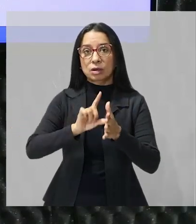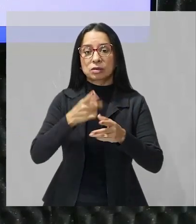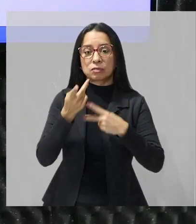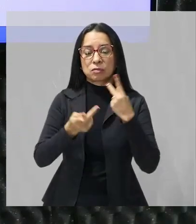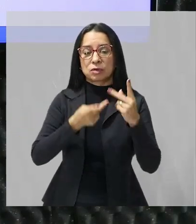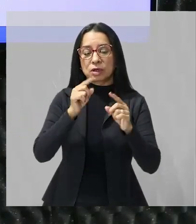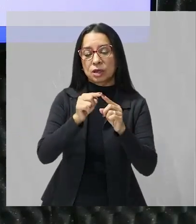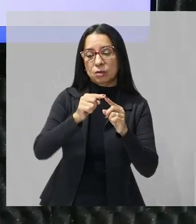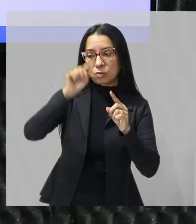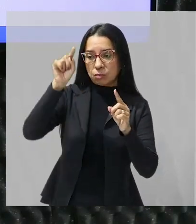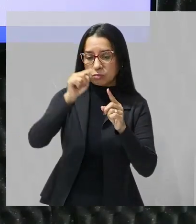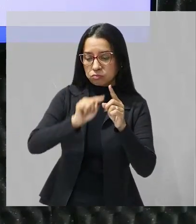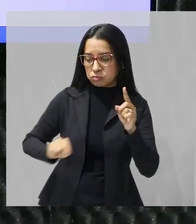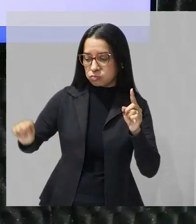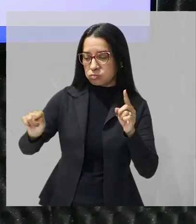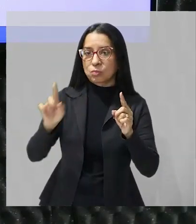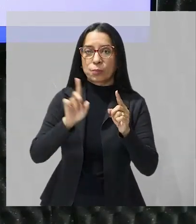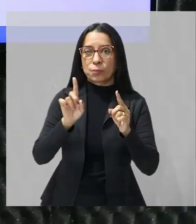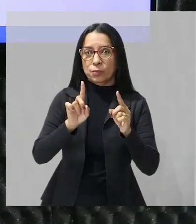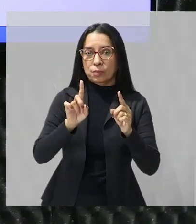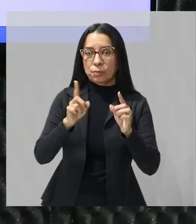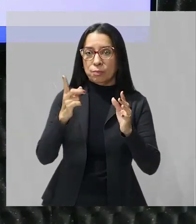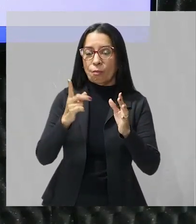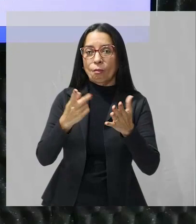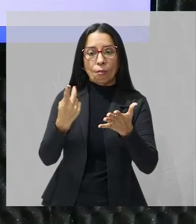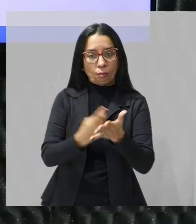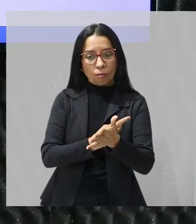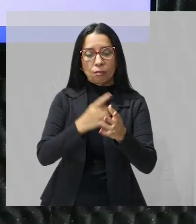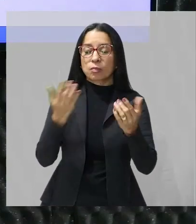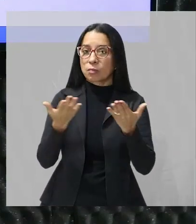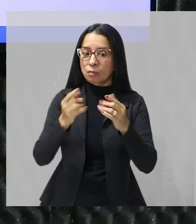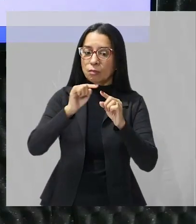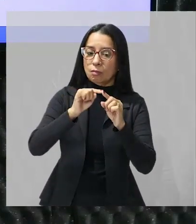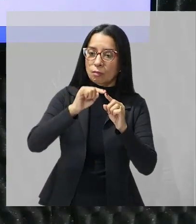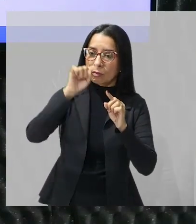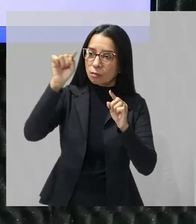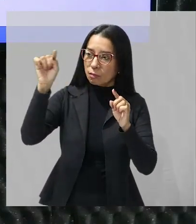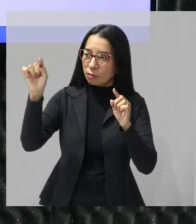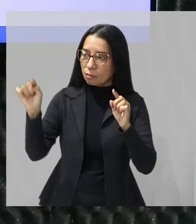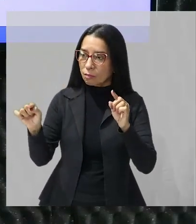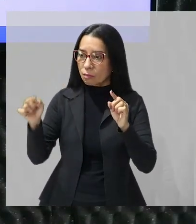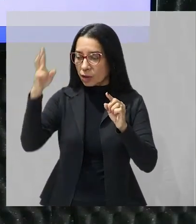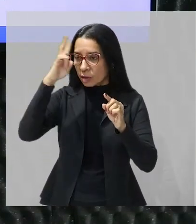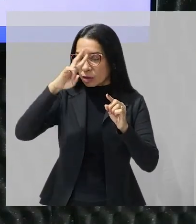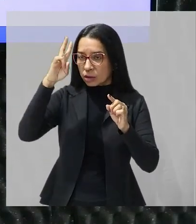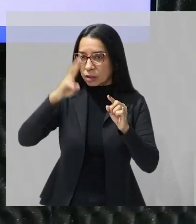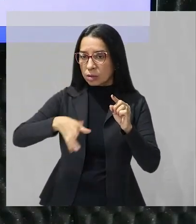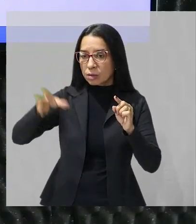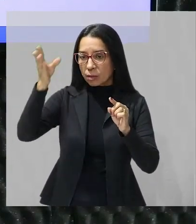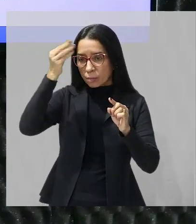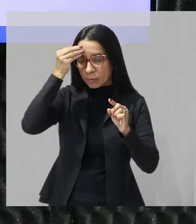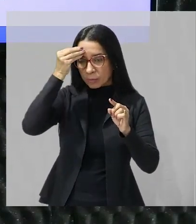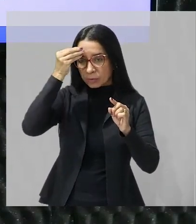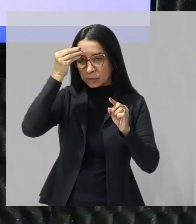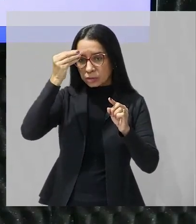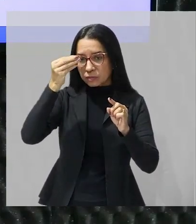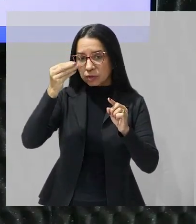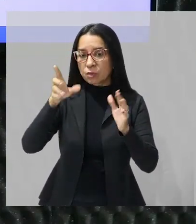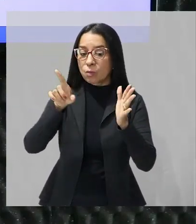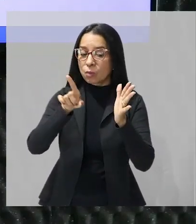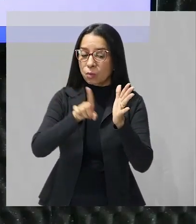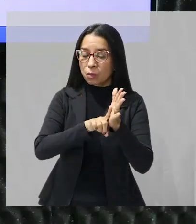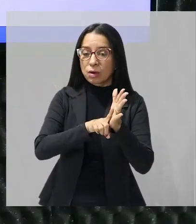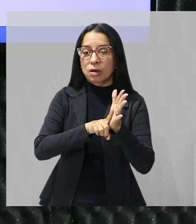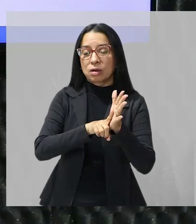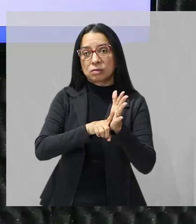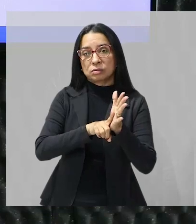significa ponto de máximo. Gente, lembra, memoriza. Todas as vezes que o A for negativo,